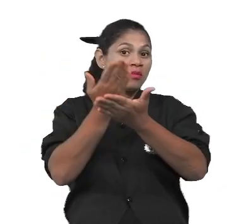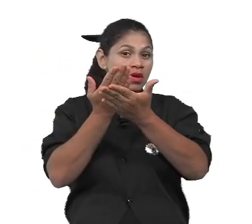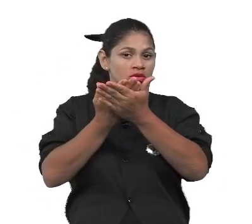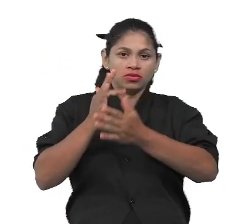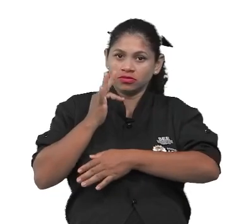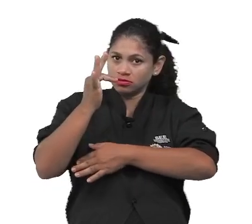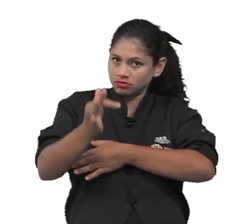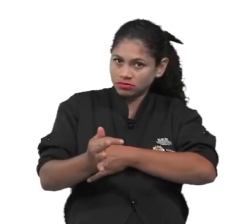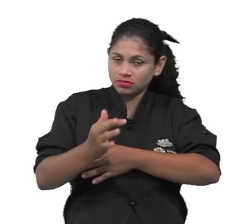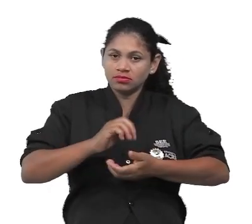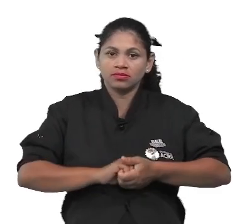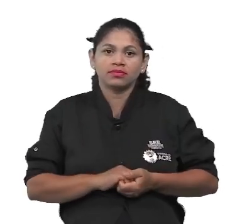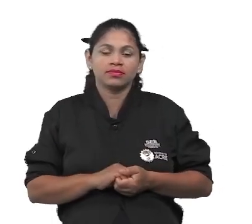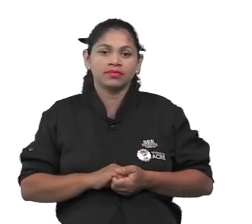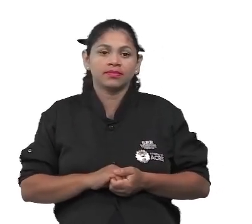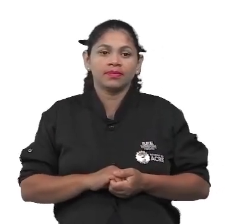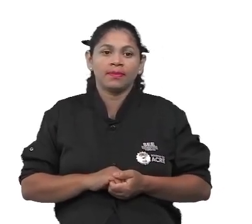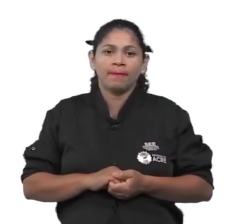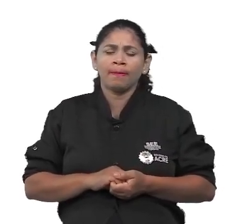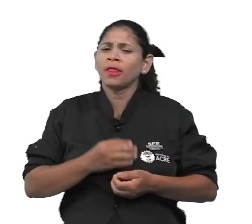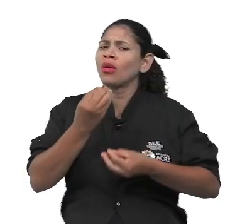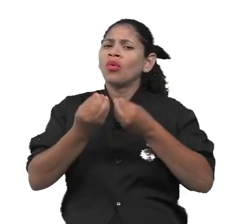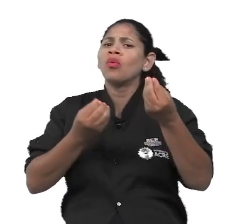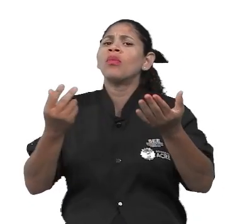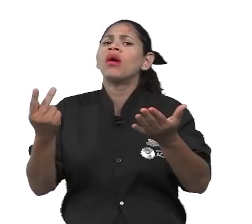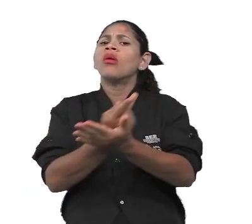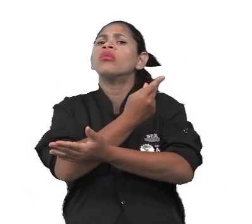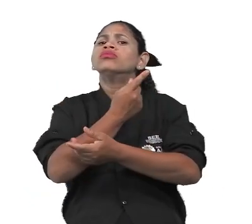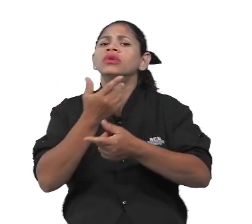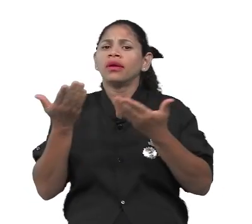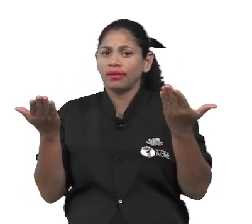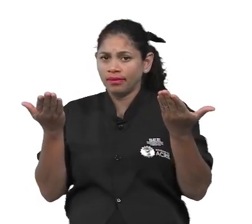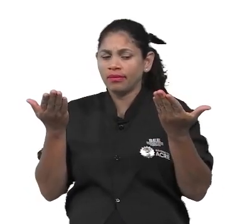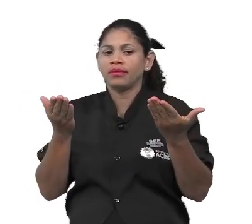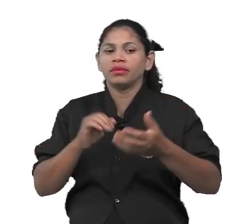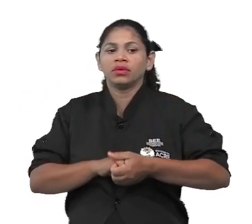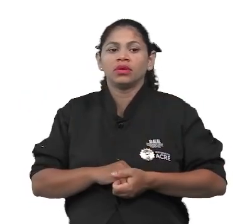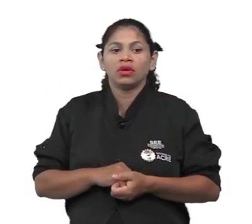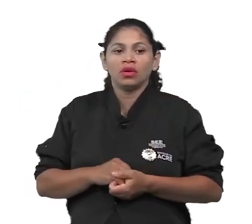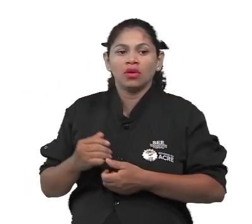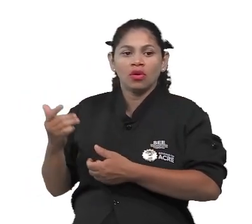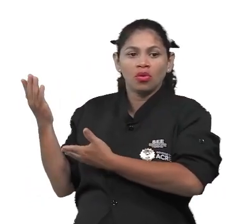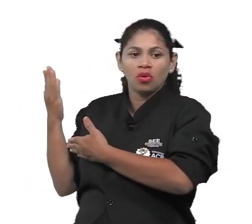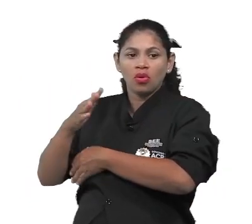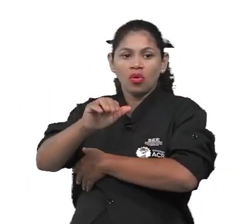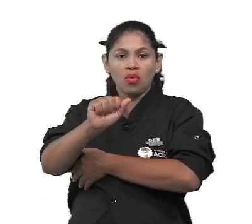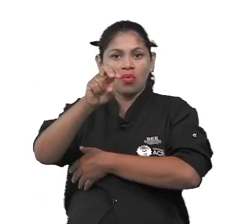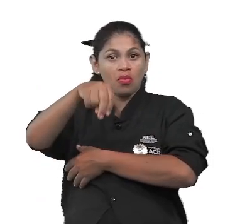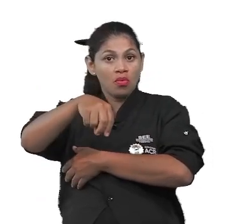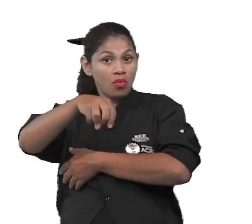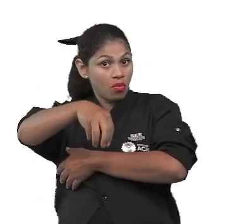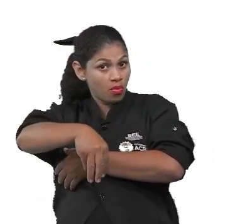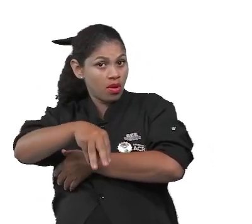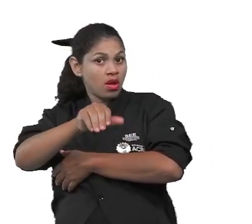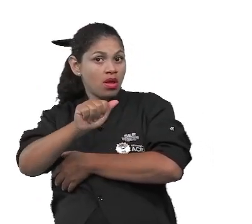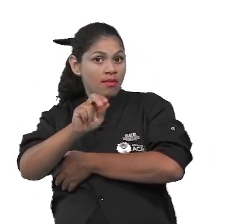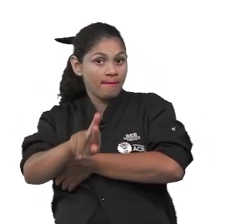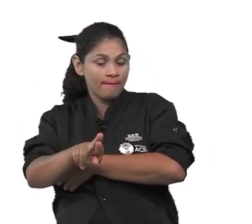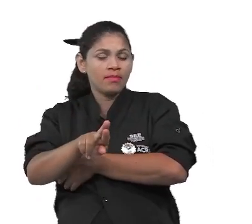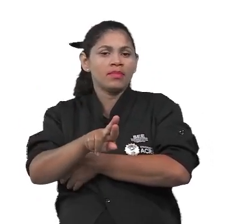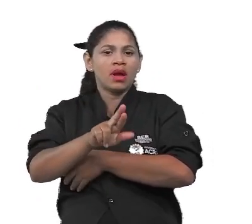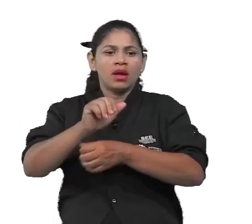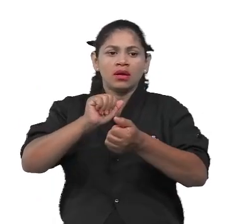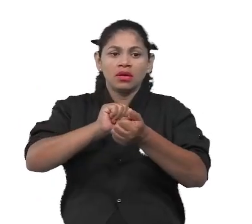futuros. Então, como funciona? Ele pegava esse âmbar e ele esfregava aqui nesse pedacinho de